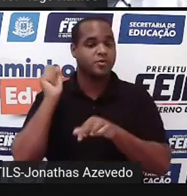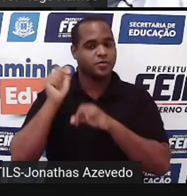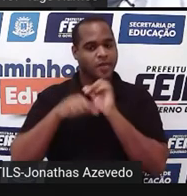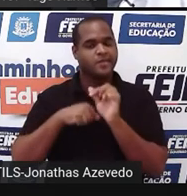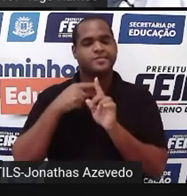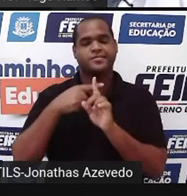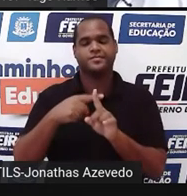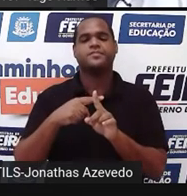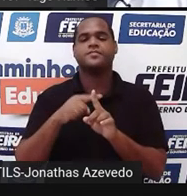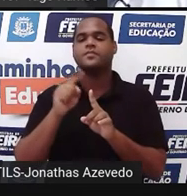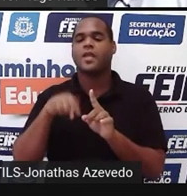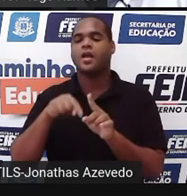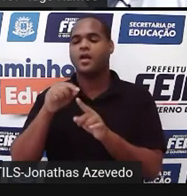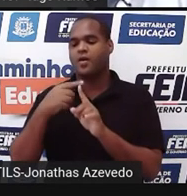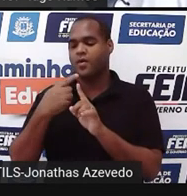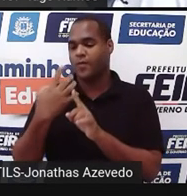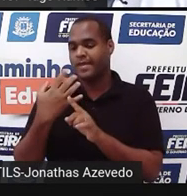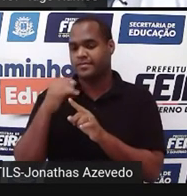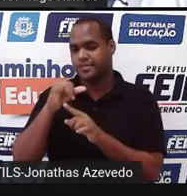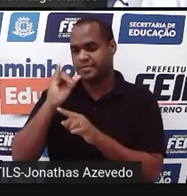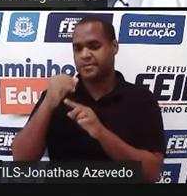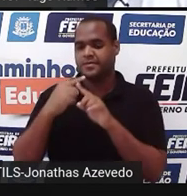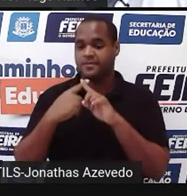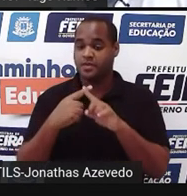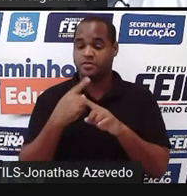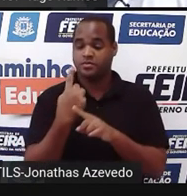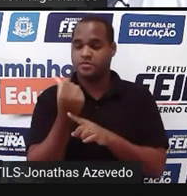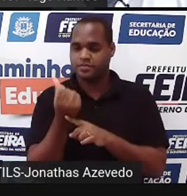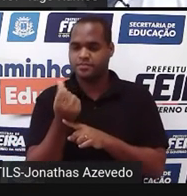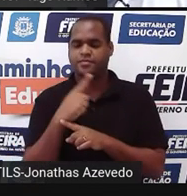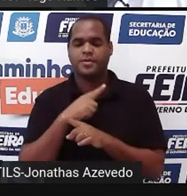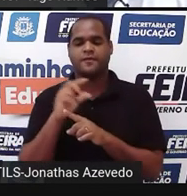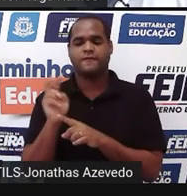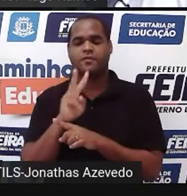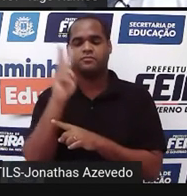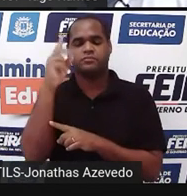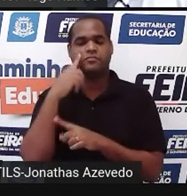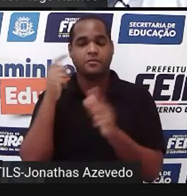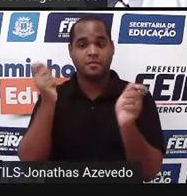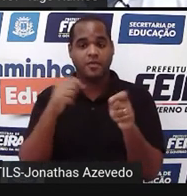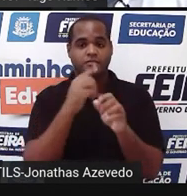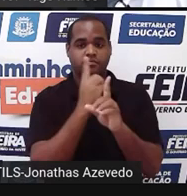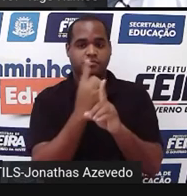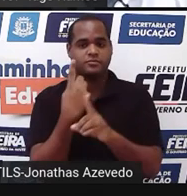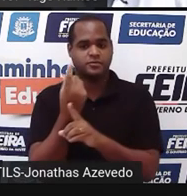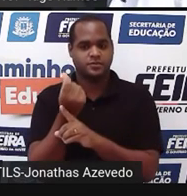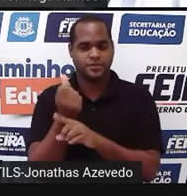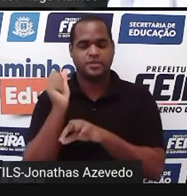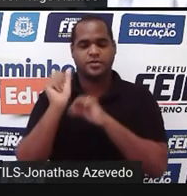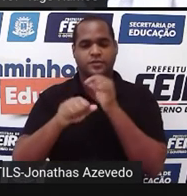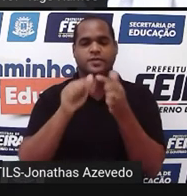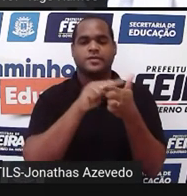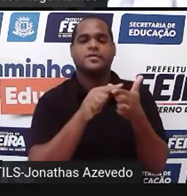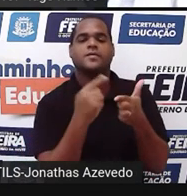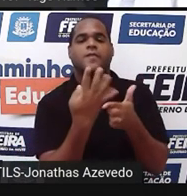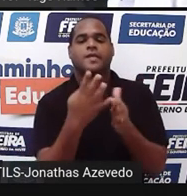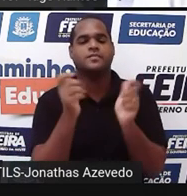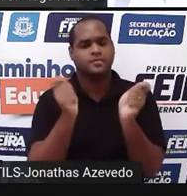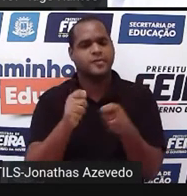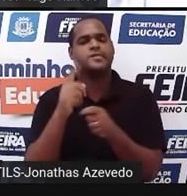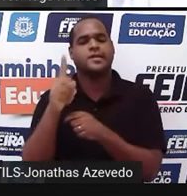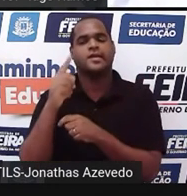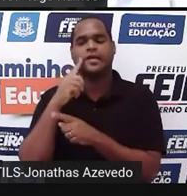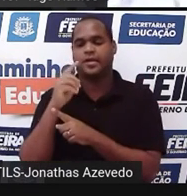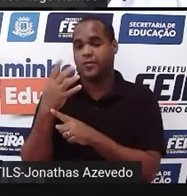positivo 4y vezes 16 para achar o valor de y a gente pega os 16 e dividir por quatro porque o quatro